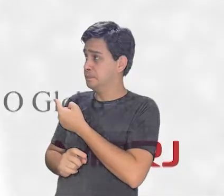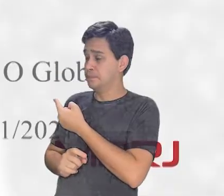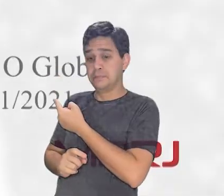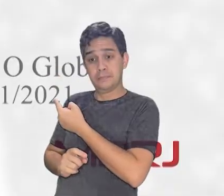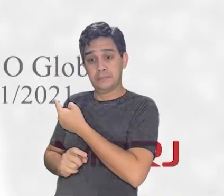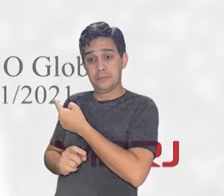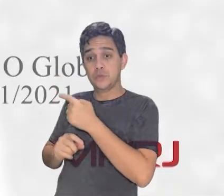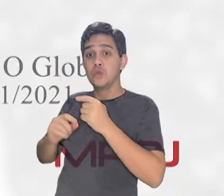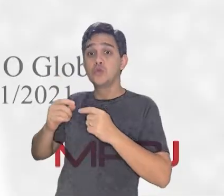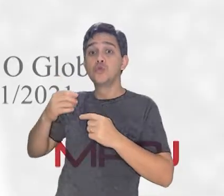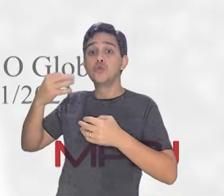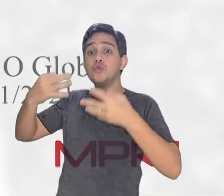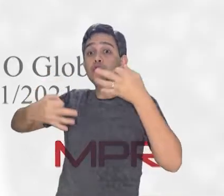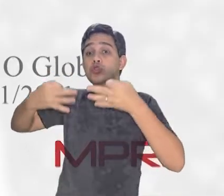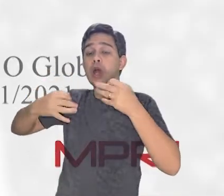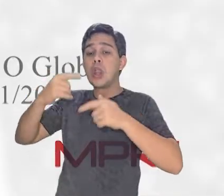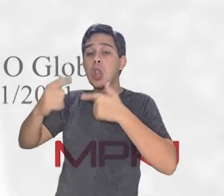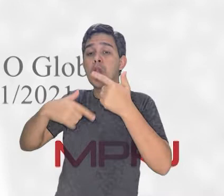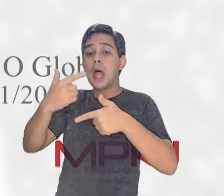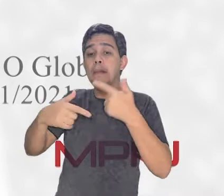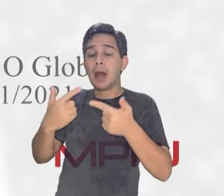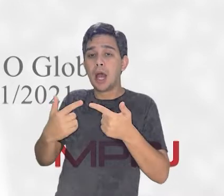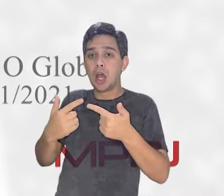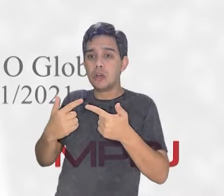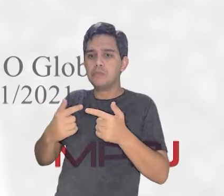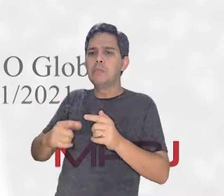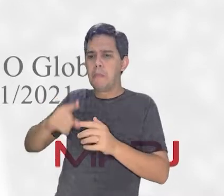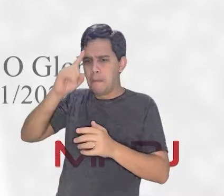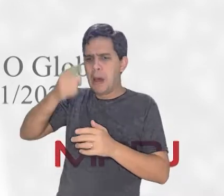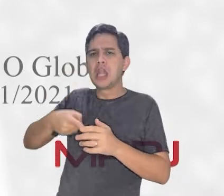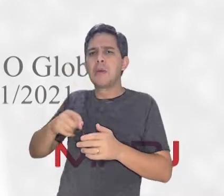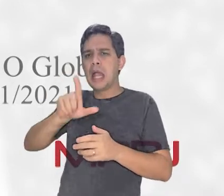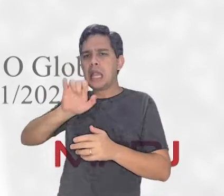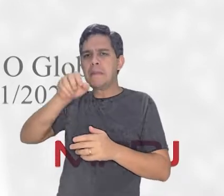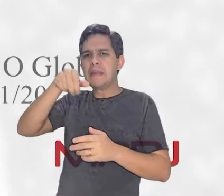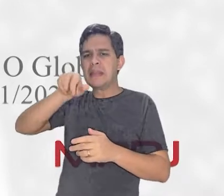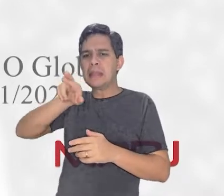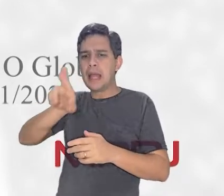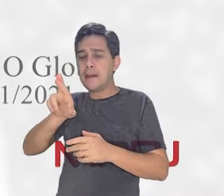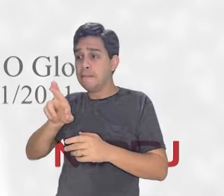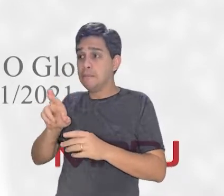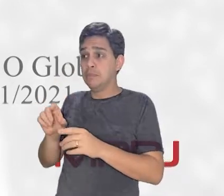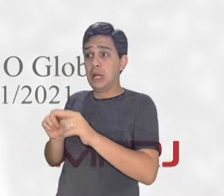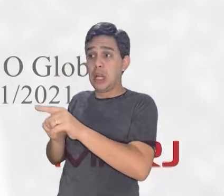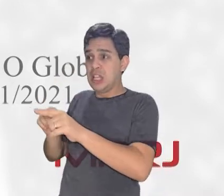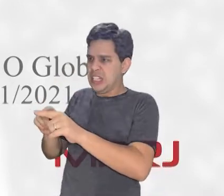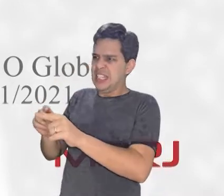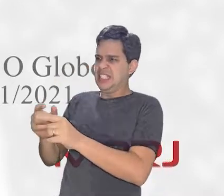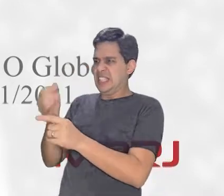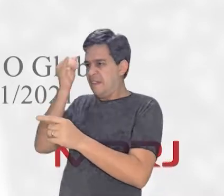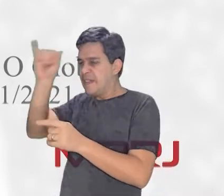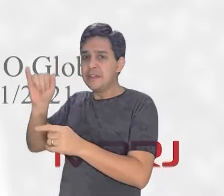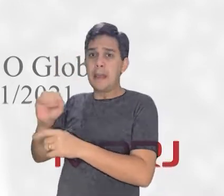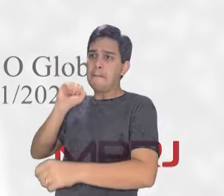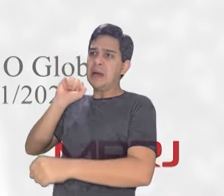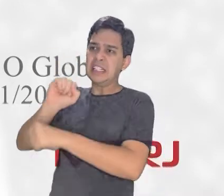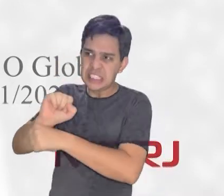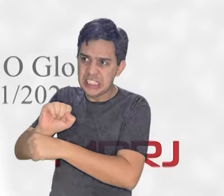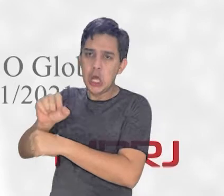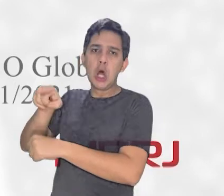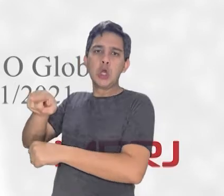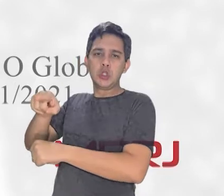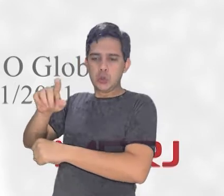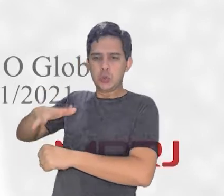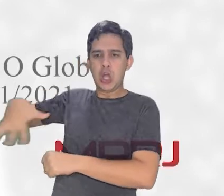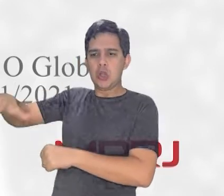Justiça do Trabalho mantém liminar que impede que motoristas de ônibus façam paralisação no Rio de Janeiro. Fonte